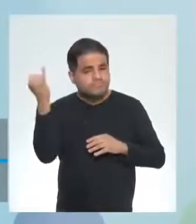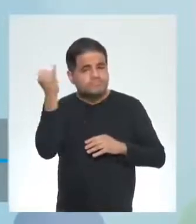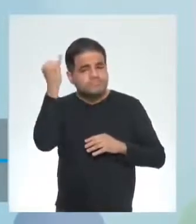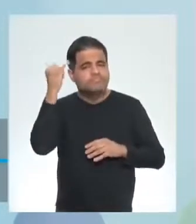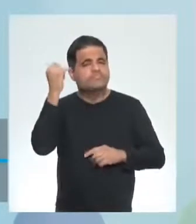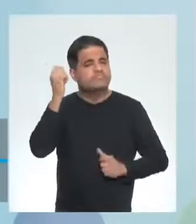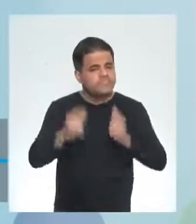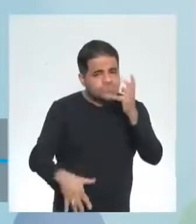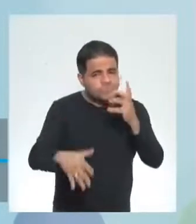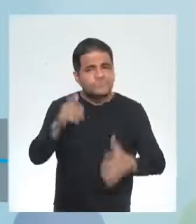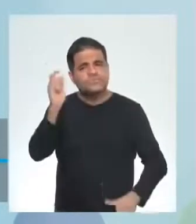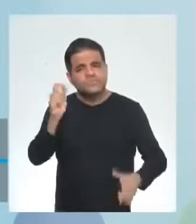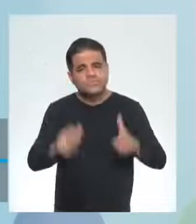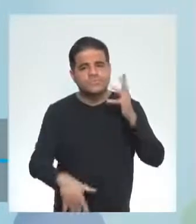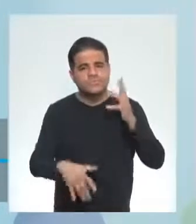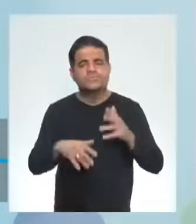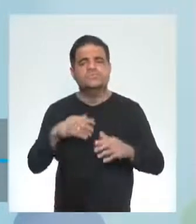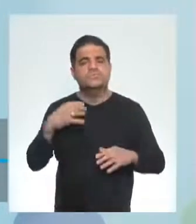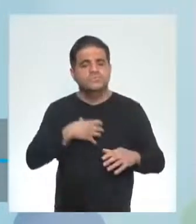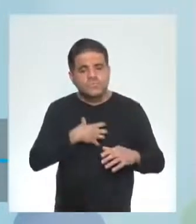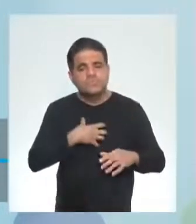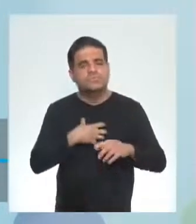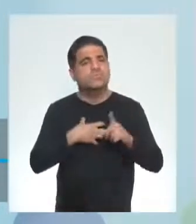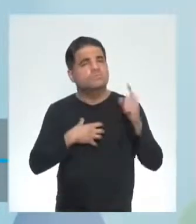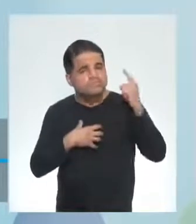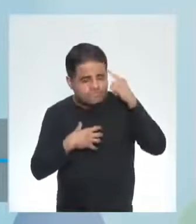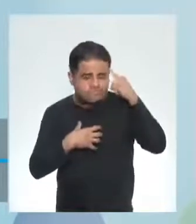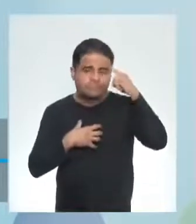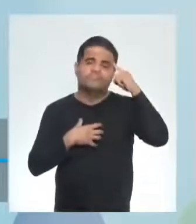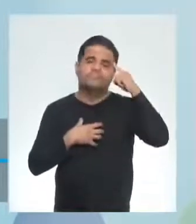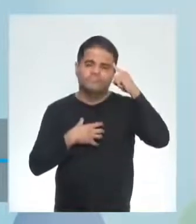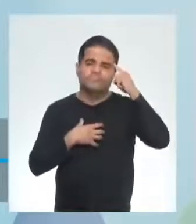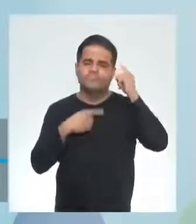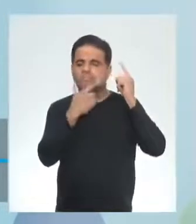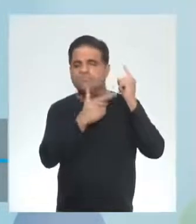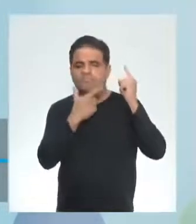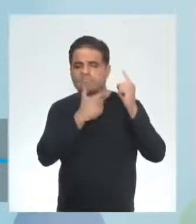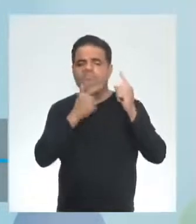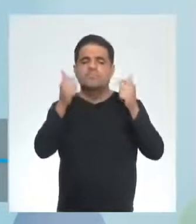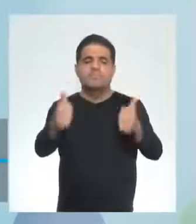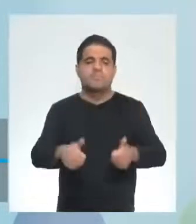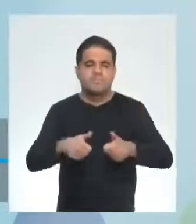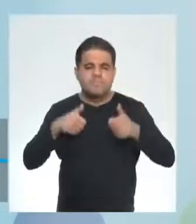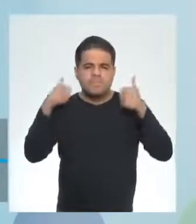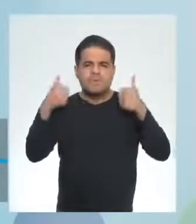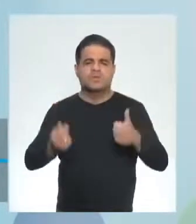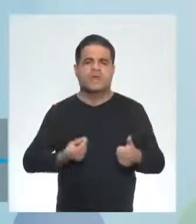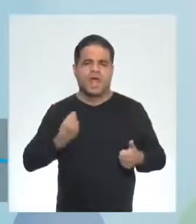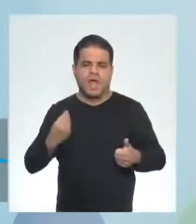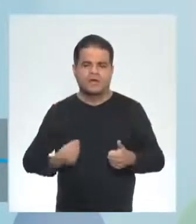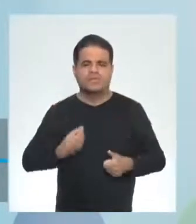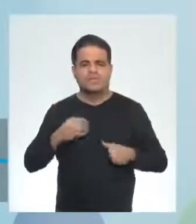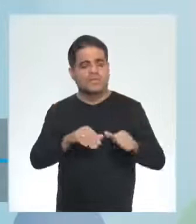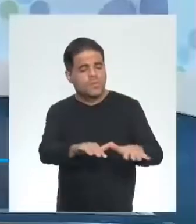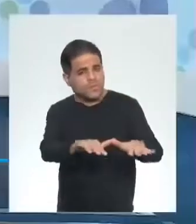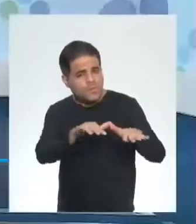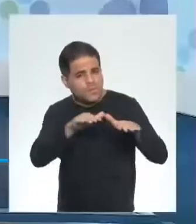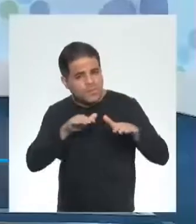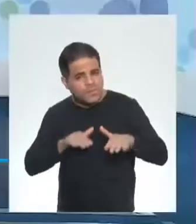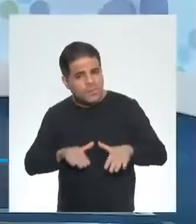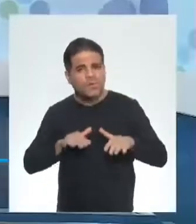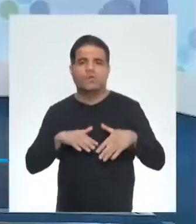gente ressaltar, né? Porque seria também uma forma da gente conseguir melhorar também a nossa vida no trânsito, né? Sim. Que